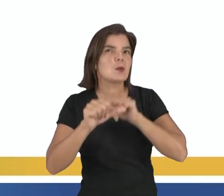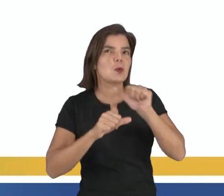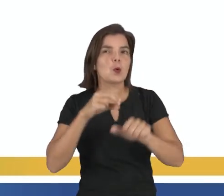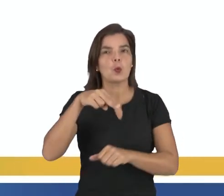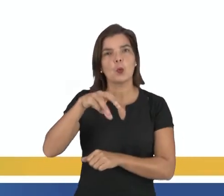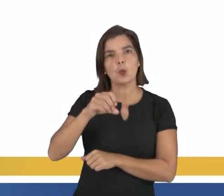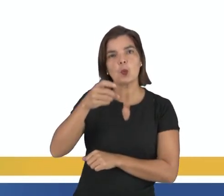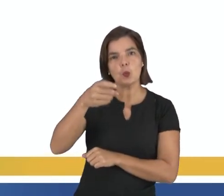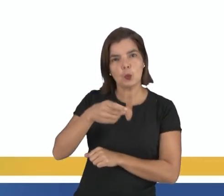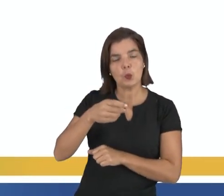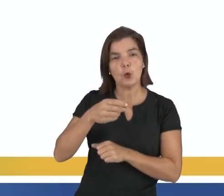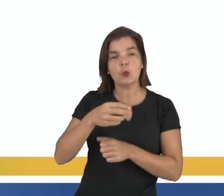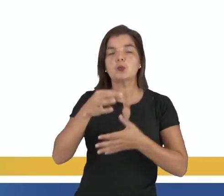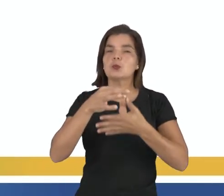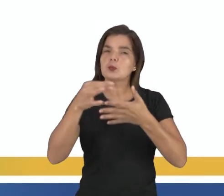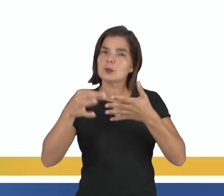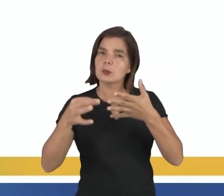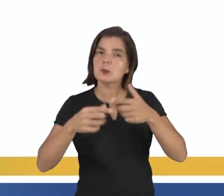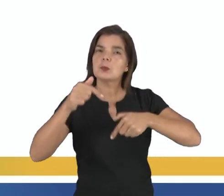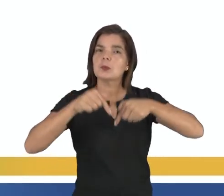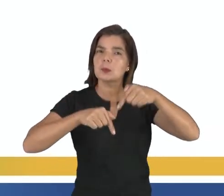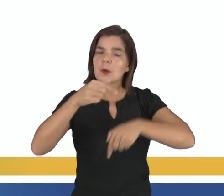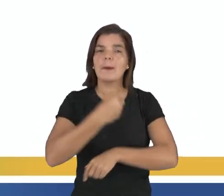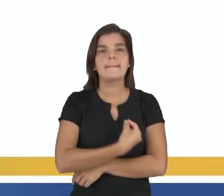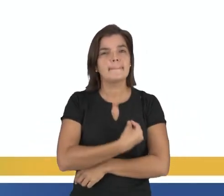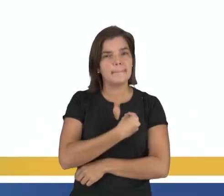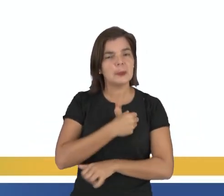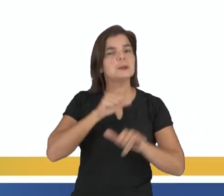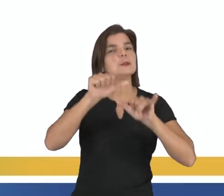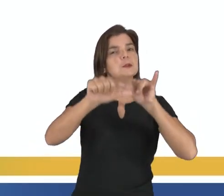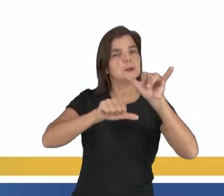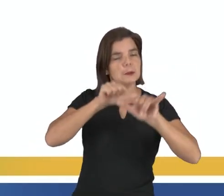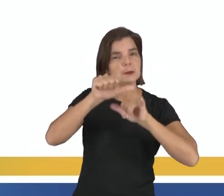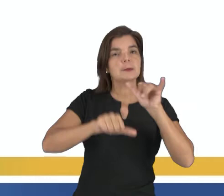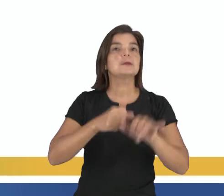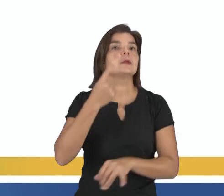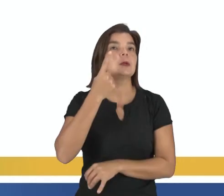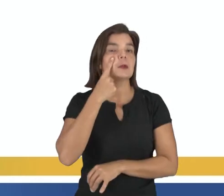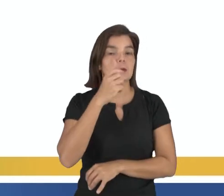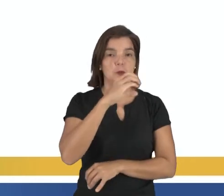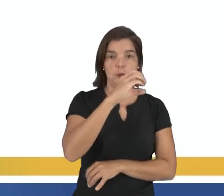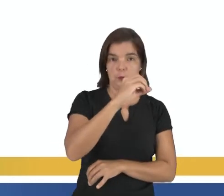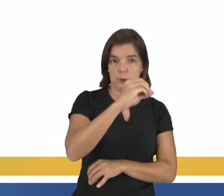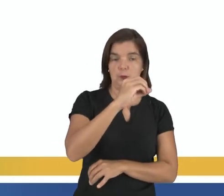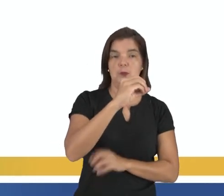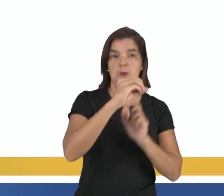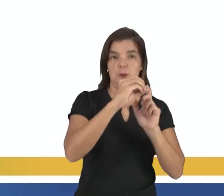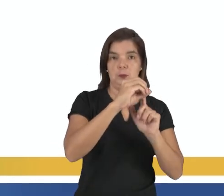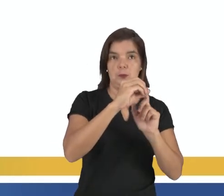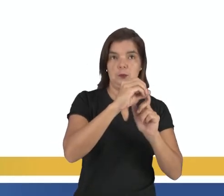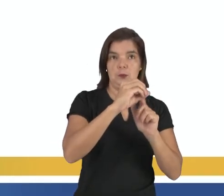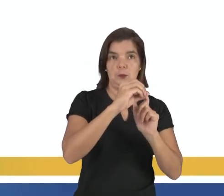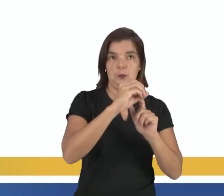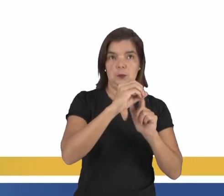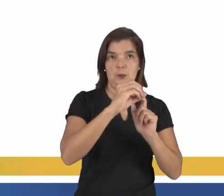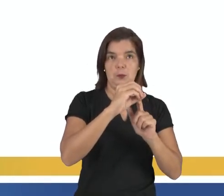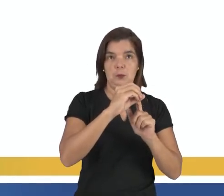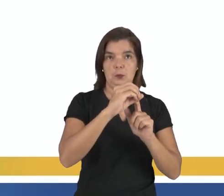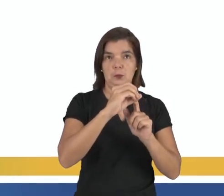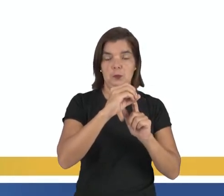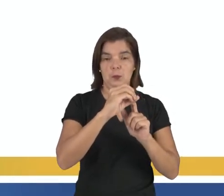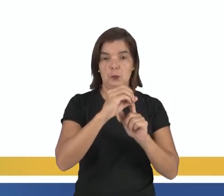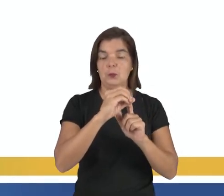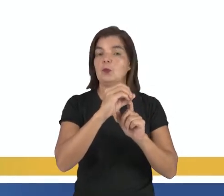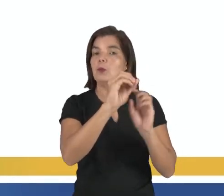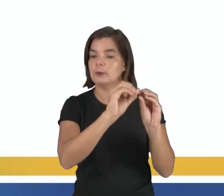NOx dos elementos químicos presentes nessa reação? Teve. Então, de 0, aqui o zinco, ó, de 0 foi para